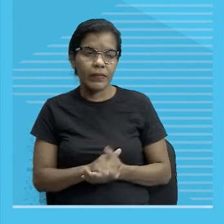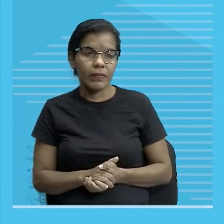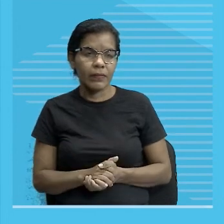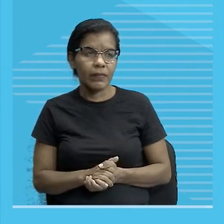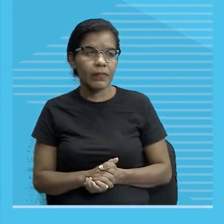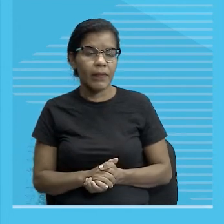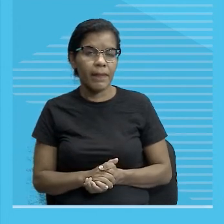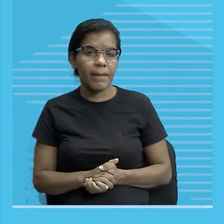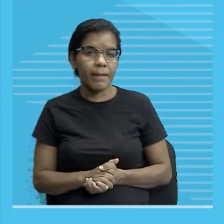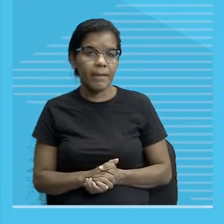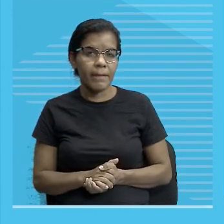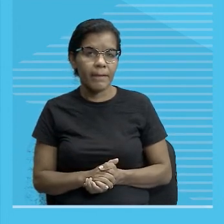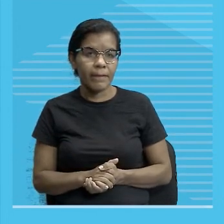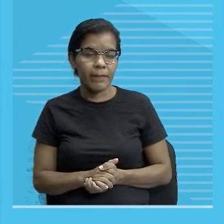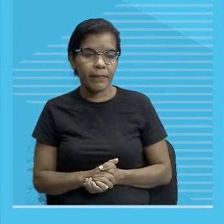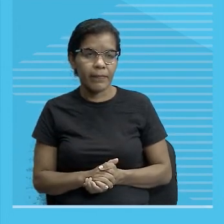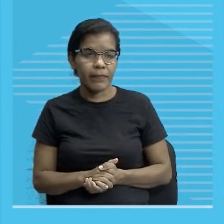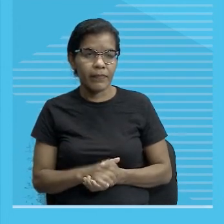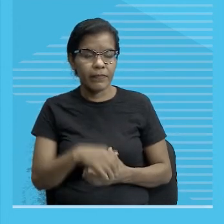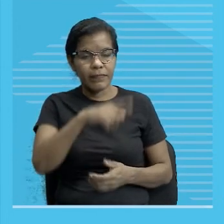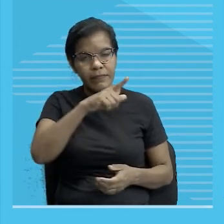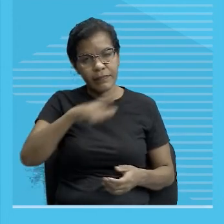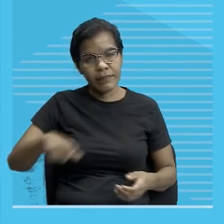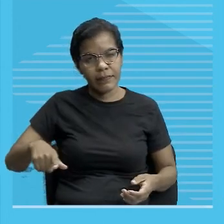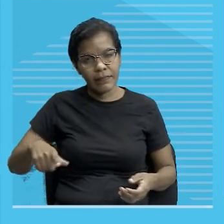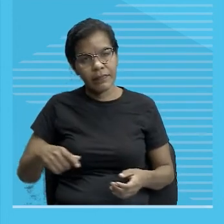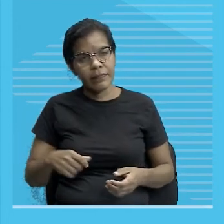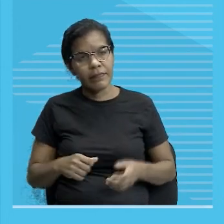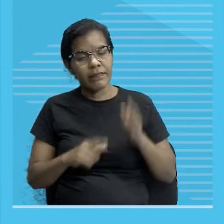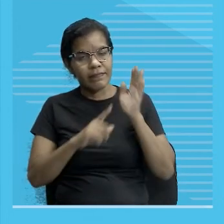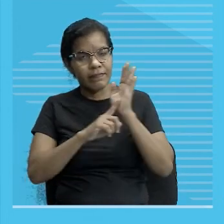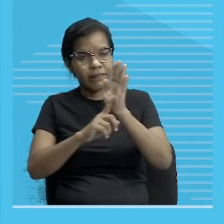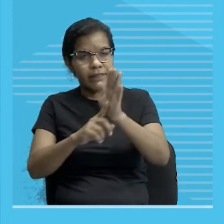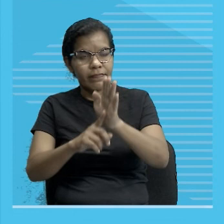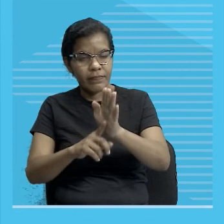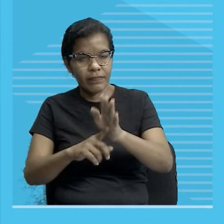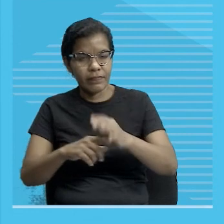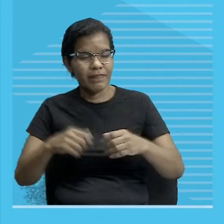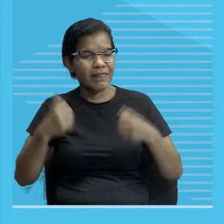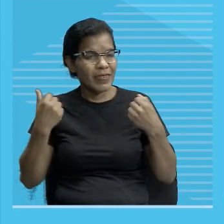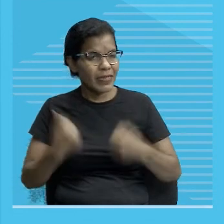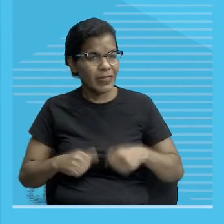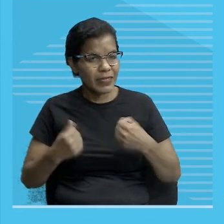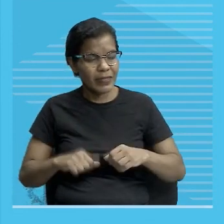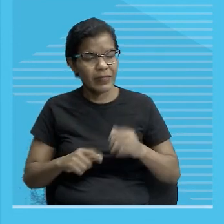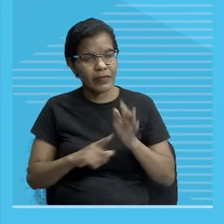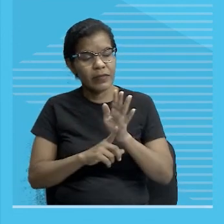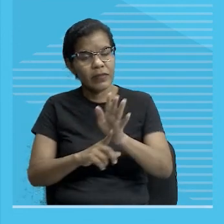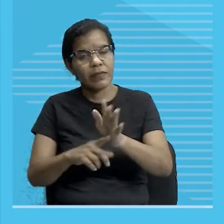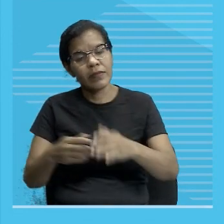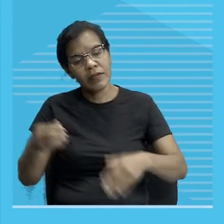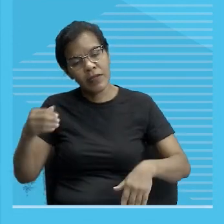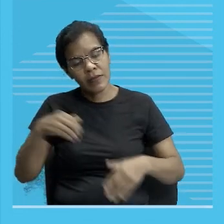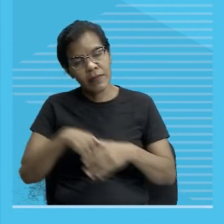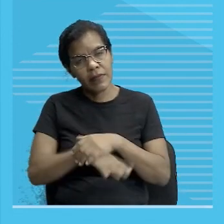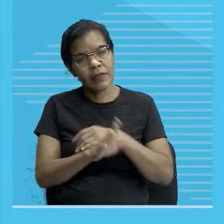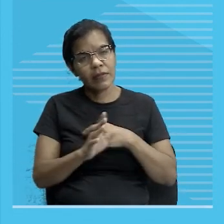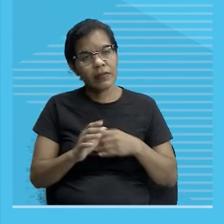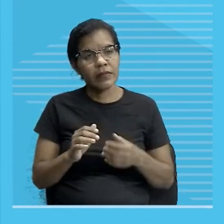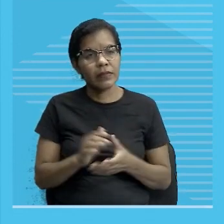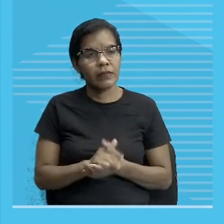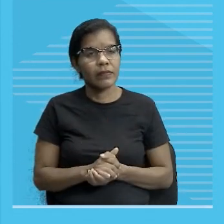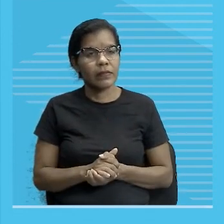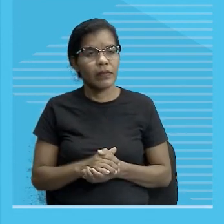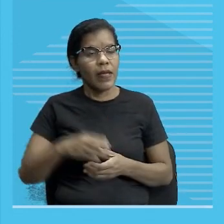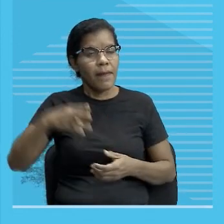em que a crase deve ser indicada obrigatoriamente por estar implícita a expressão moda